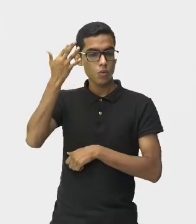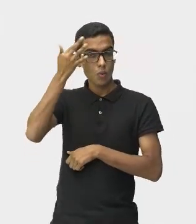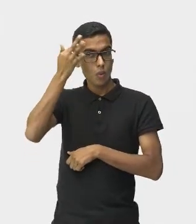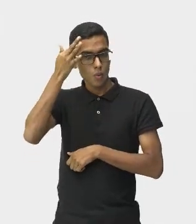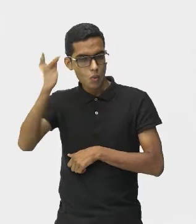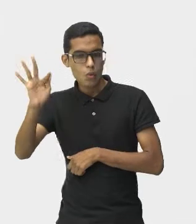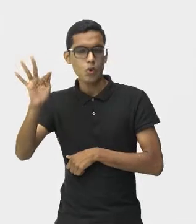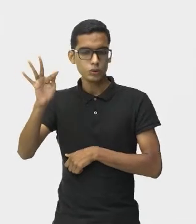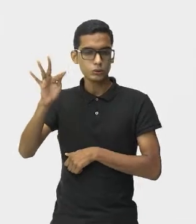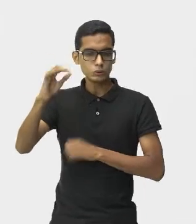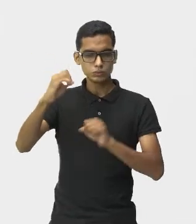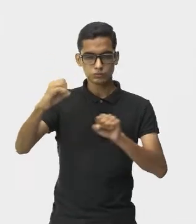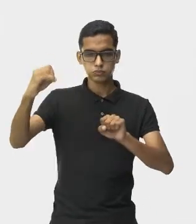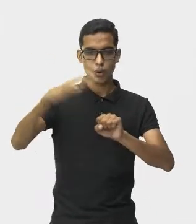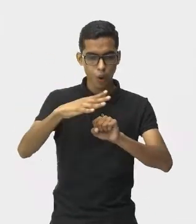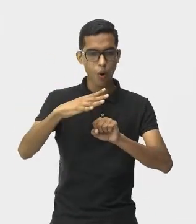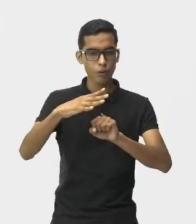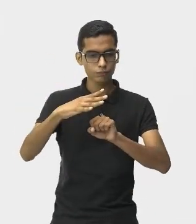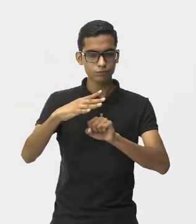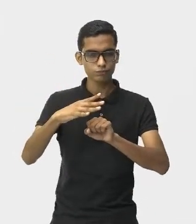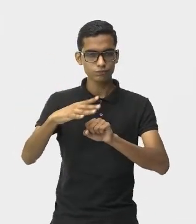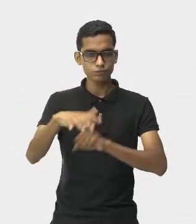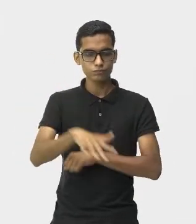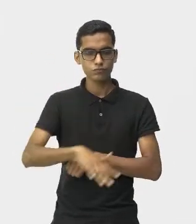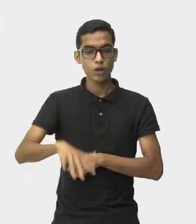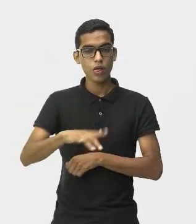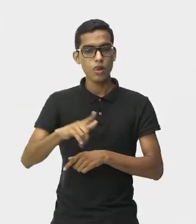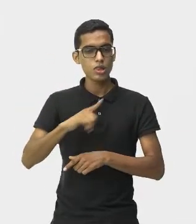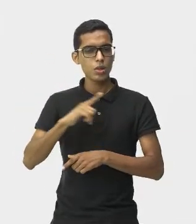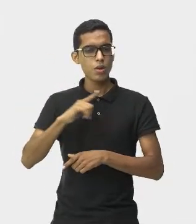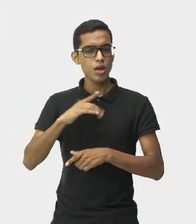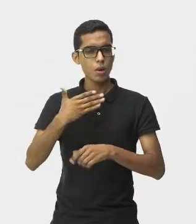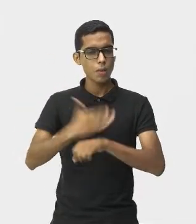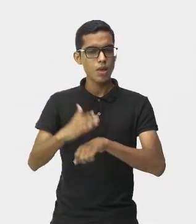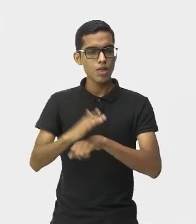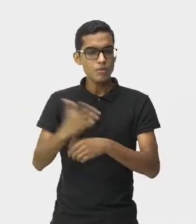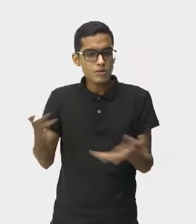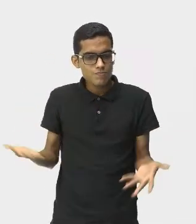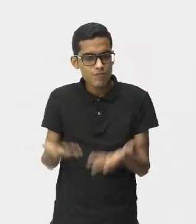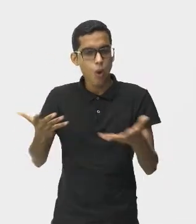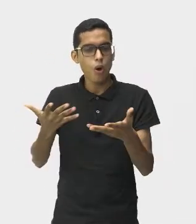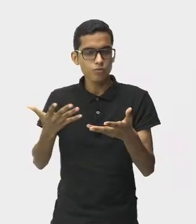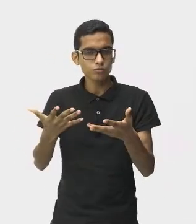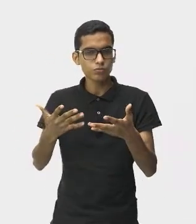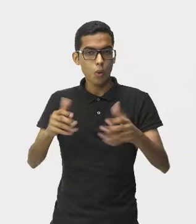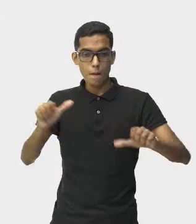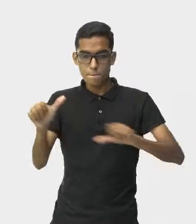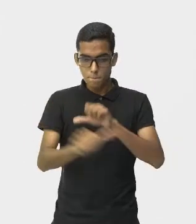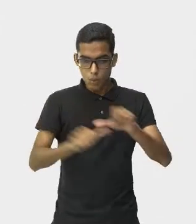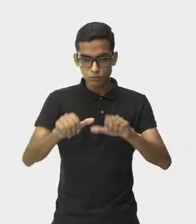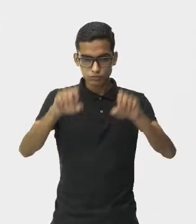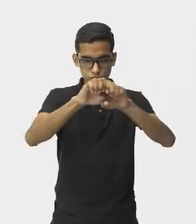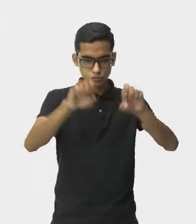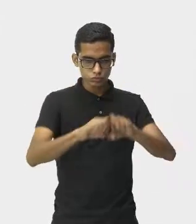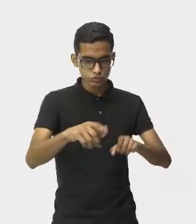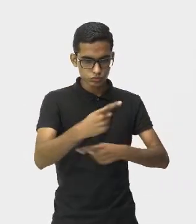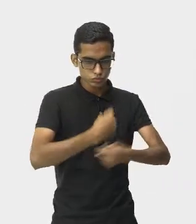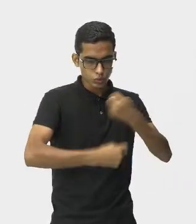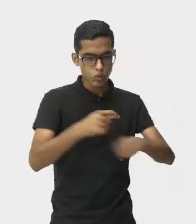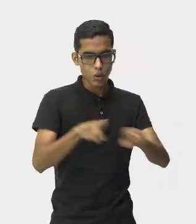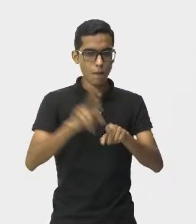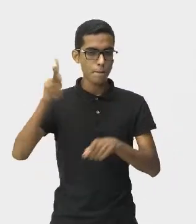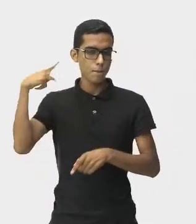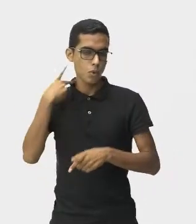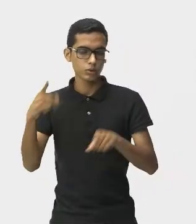tá, gente? Que, inspiradas na filosofia iluminista, promoveu reformas nas estruturas econômicas, políticas